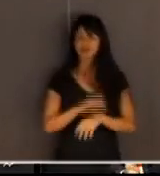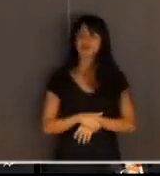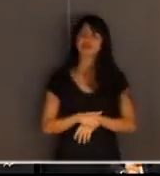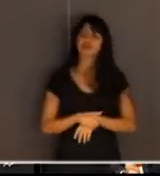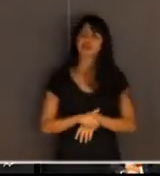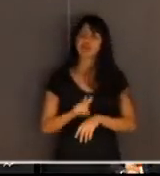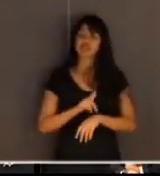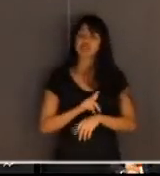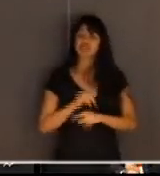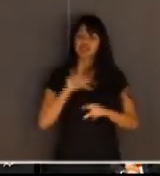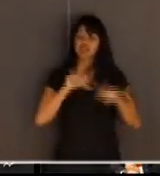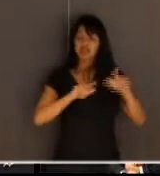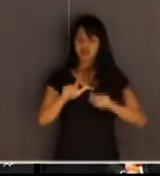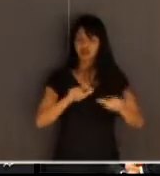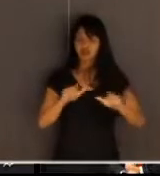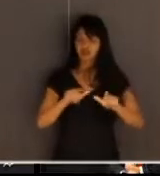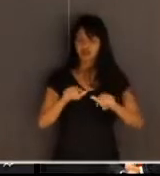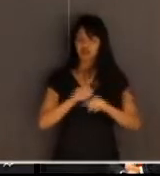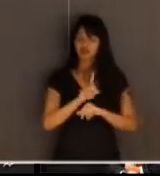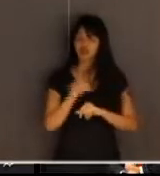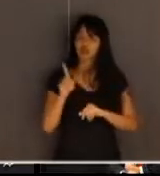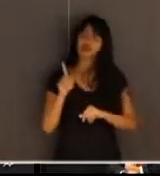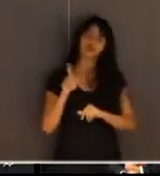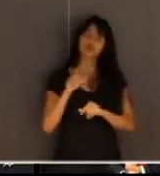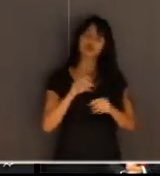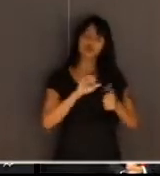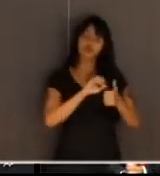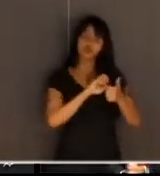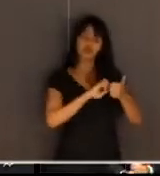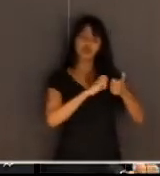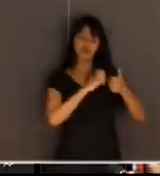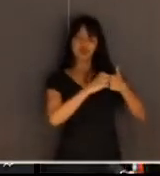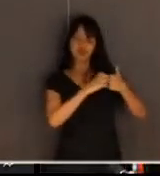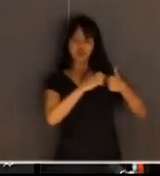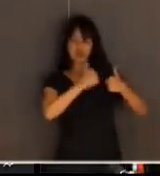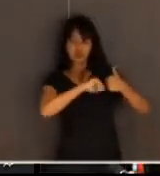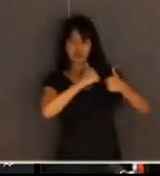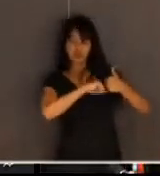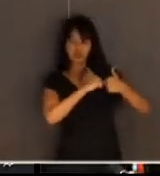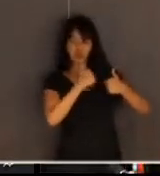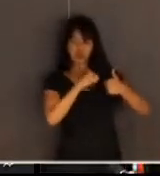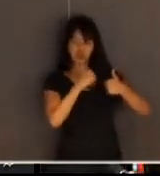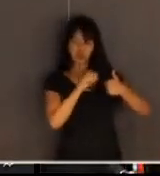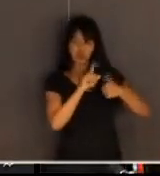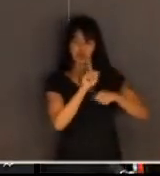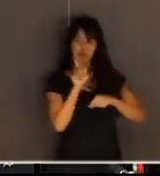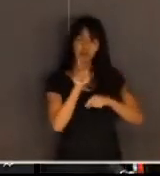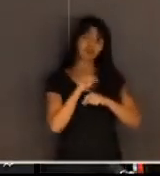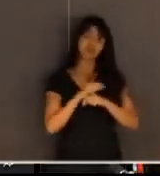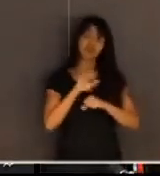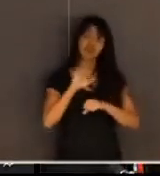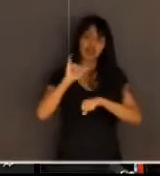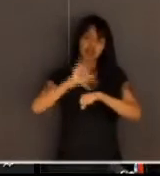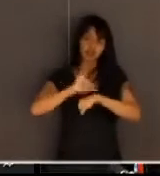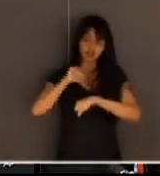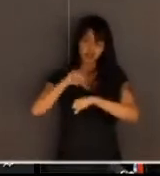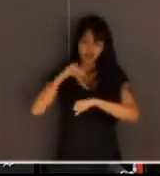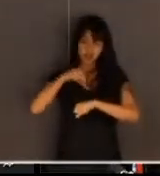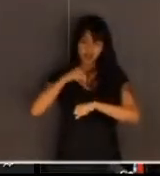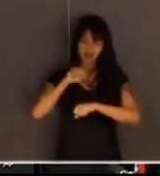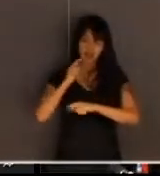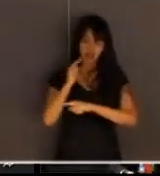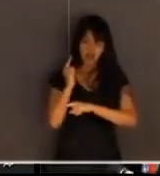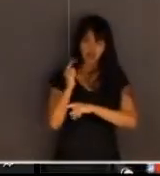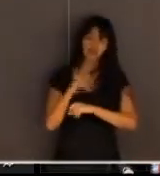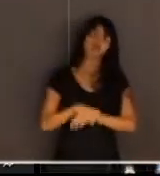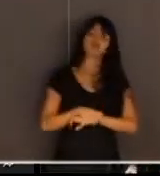Tendo trabalhado no Tribunal do Júri durante tantos anos, no primeiro júri da capital, aqui em Goiânia, muitas vezes eu